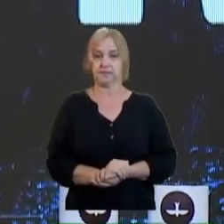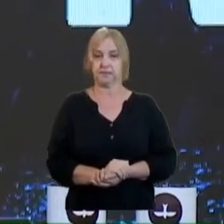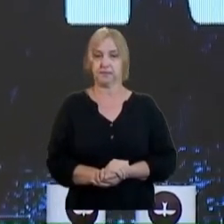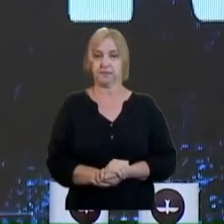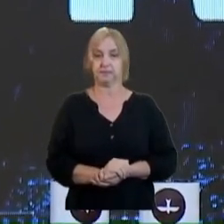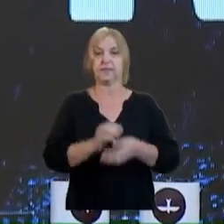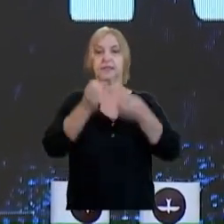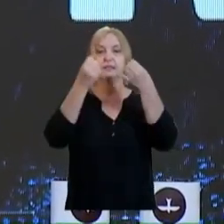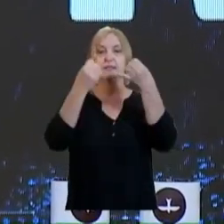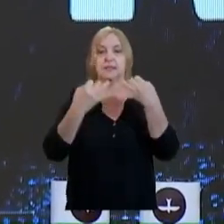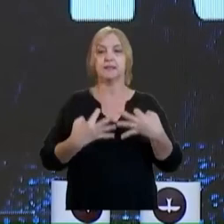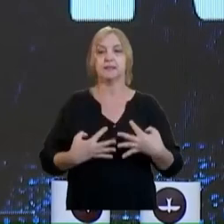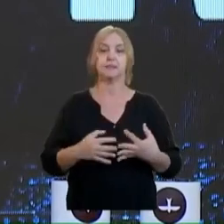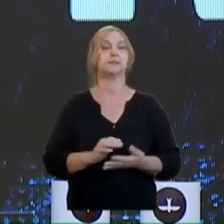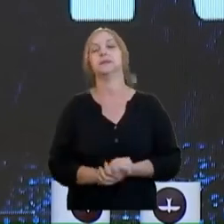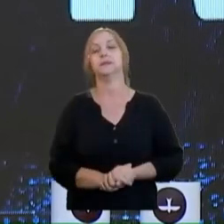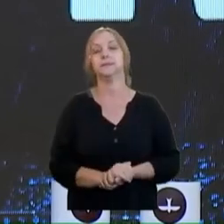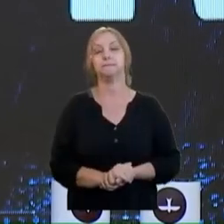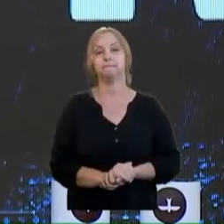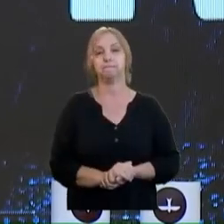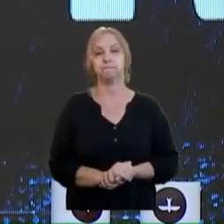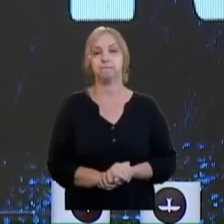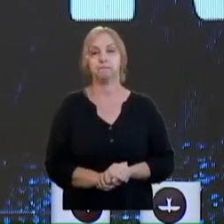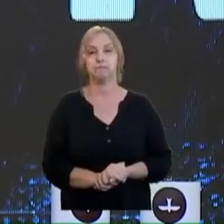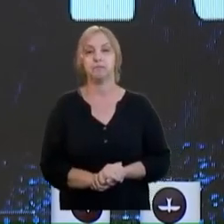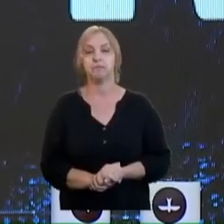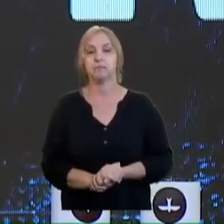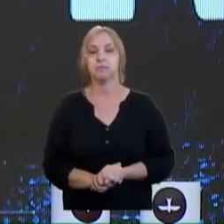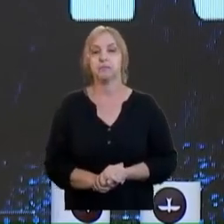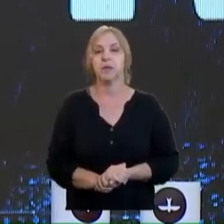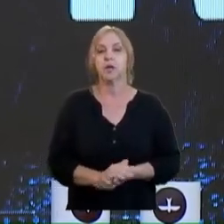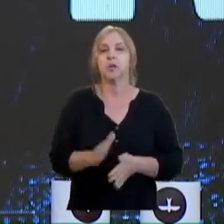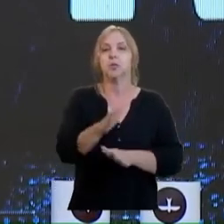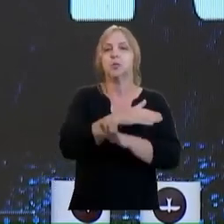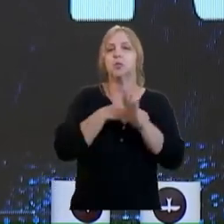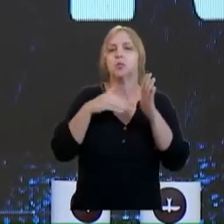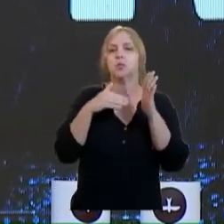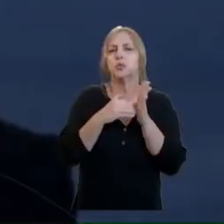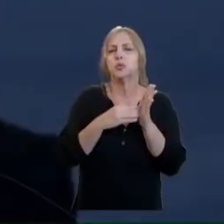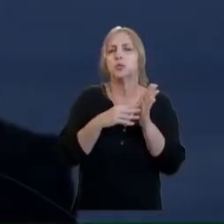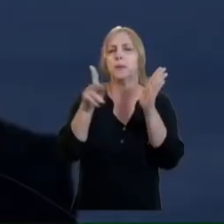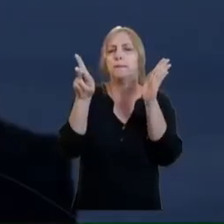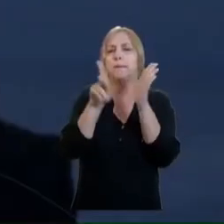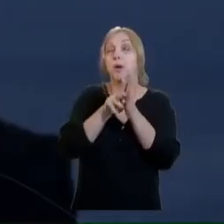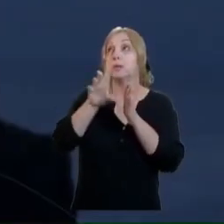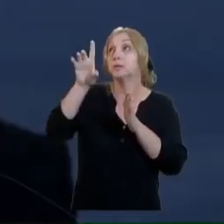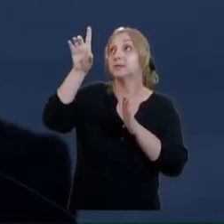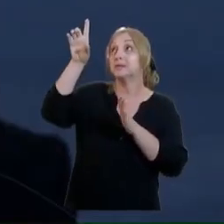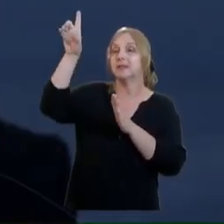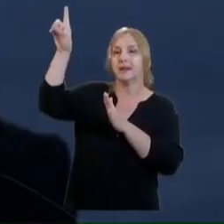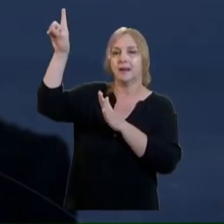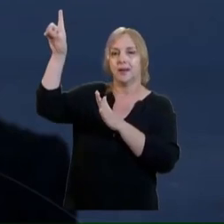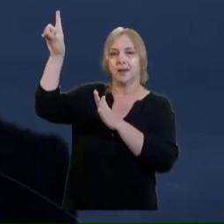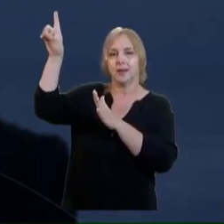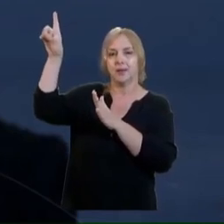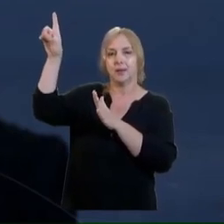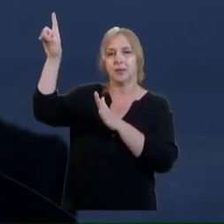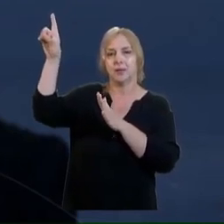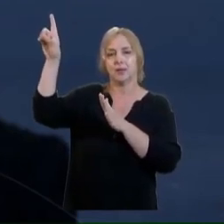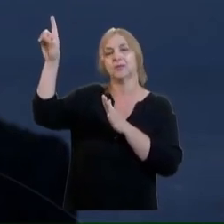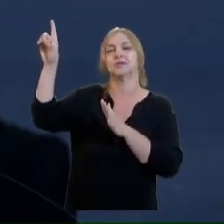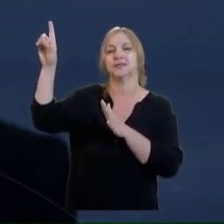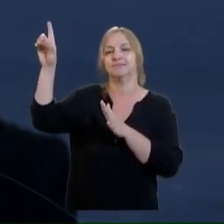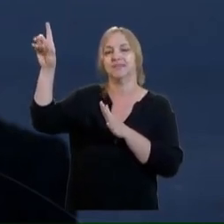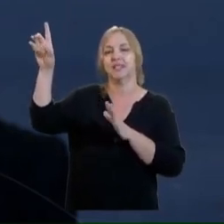18, diz assim: ora, tudo provém de Deus, que nos